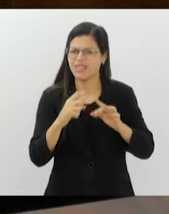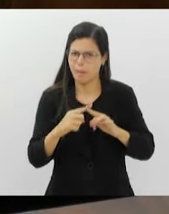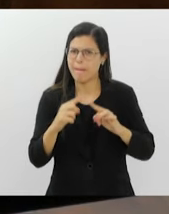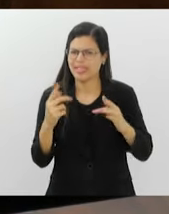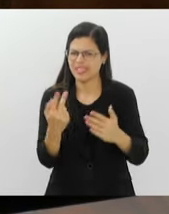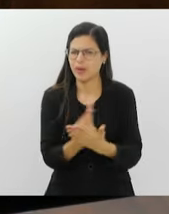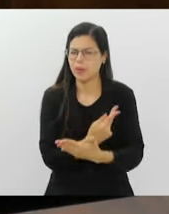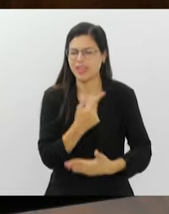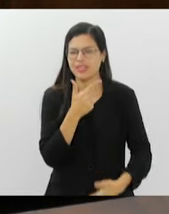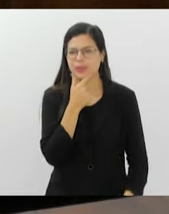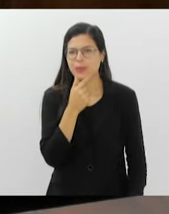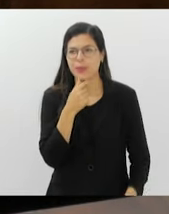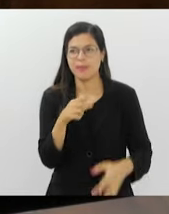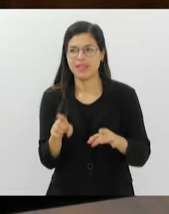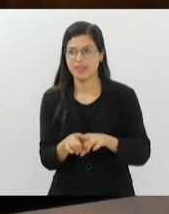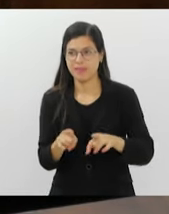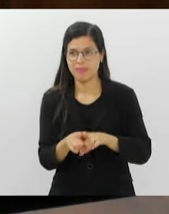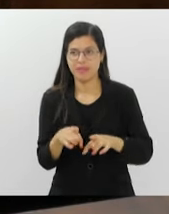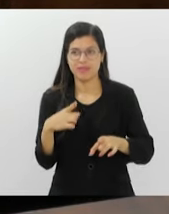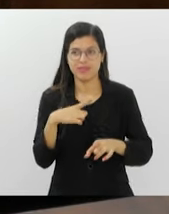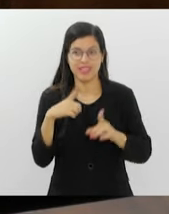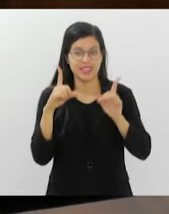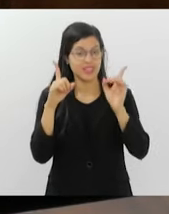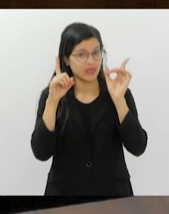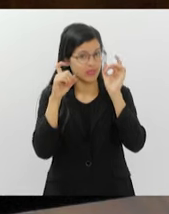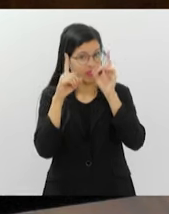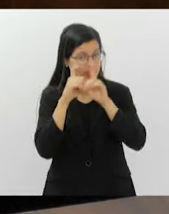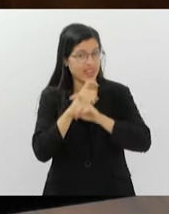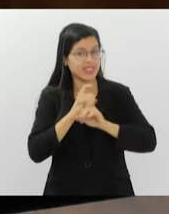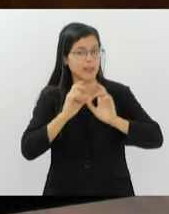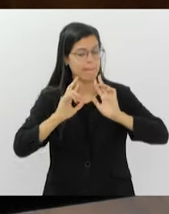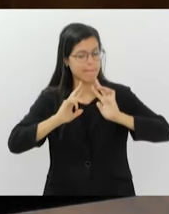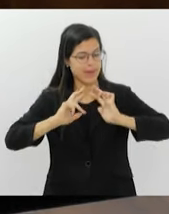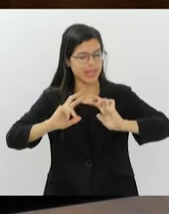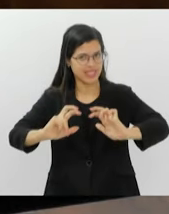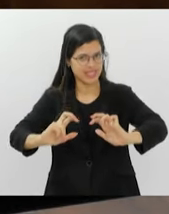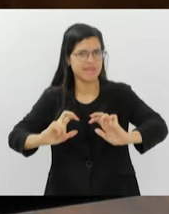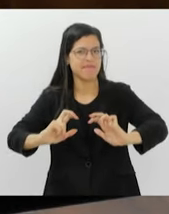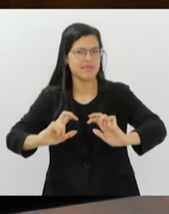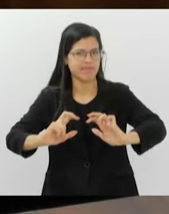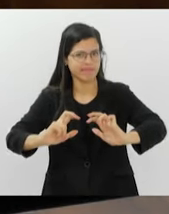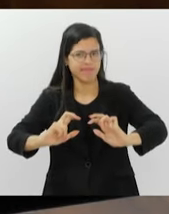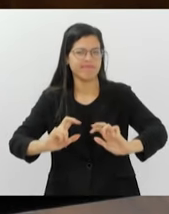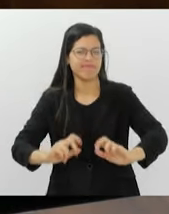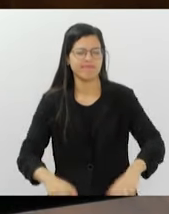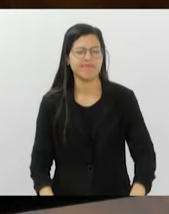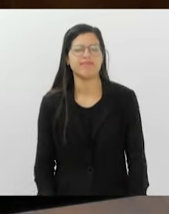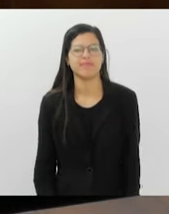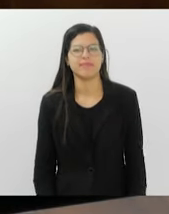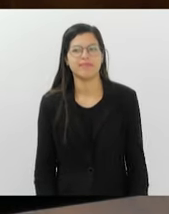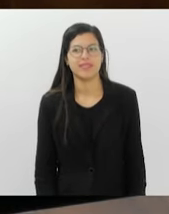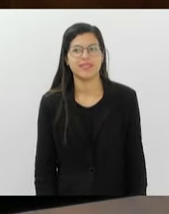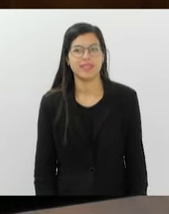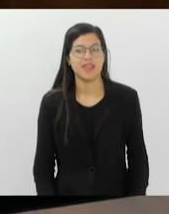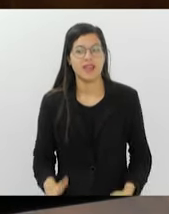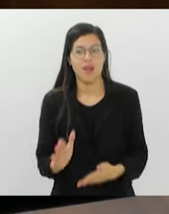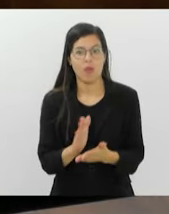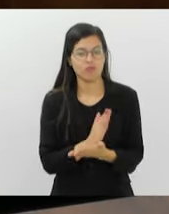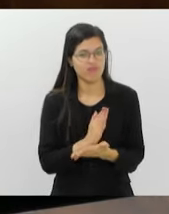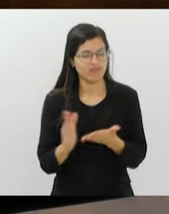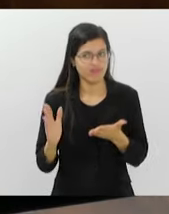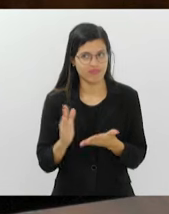homens eles têm dificuldade de reconhecer né Tem reconhecer e muitos